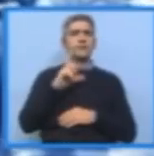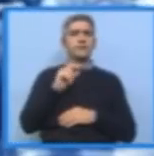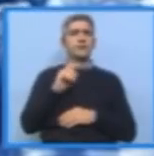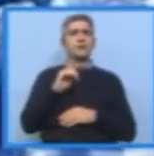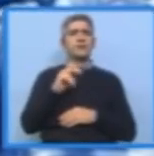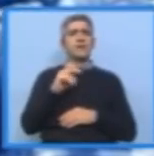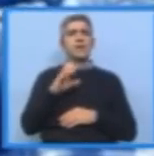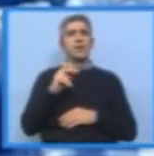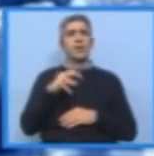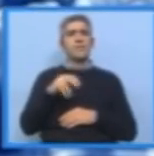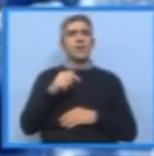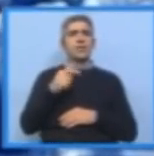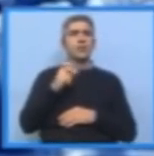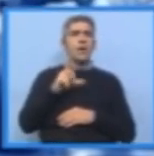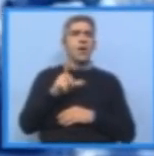sacramental